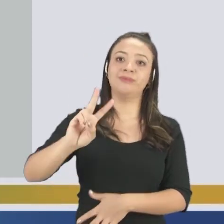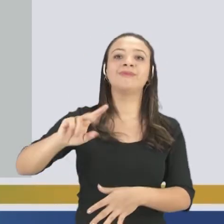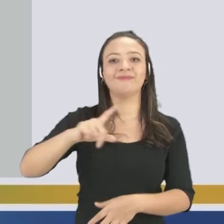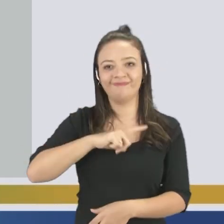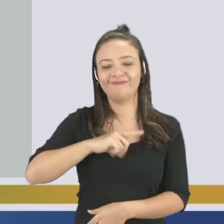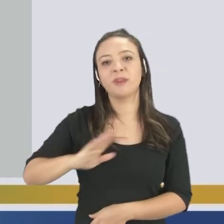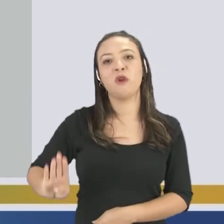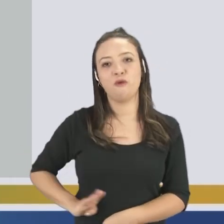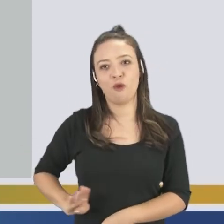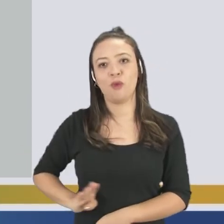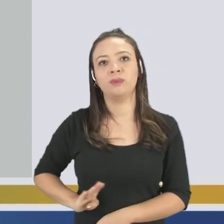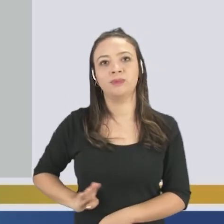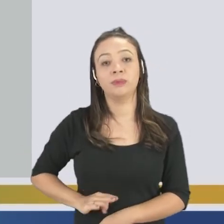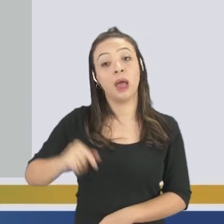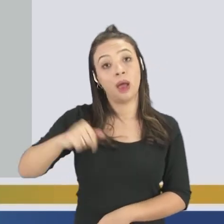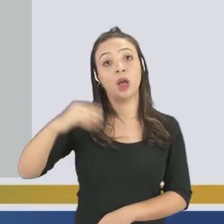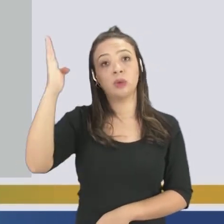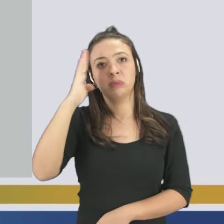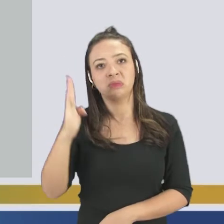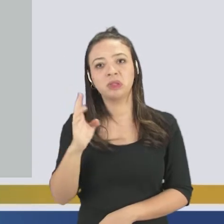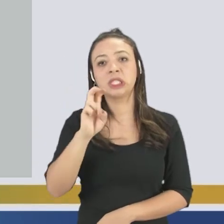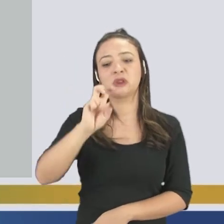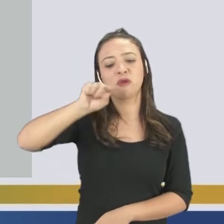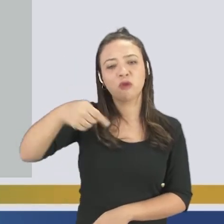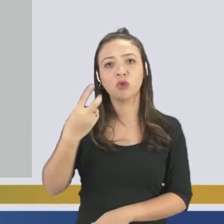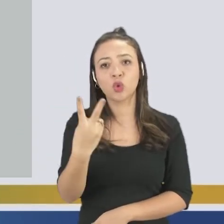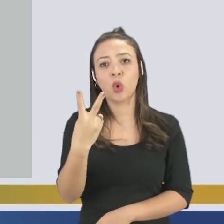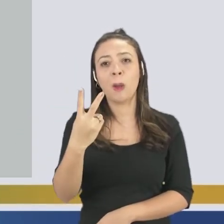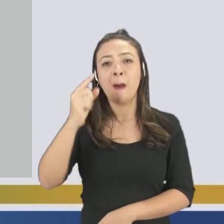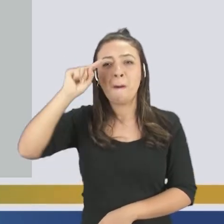Brasil, 5,2 milhões, ou